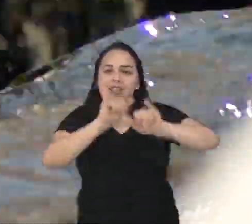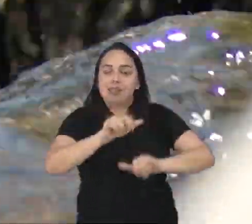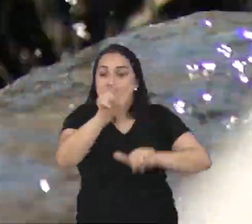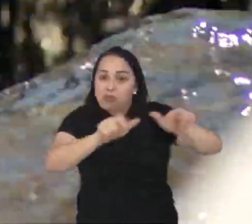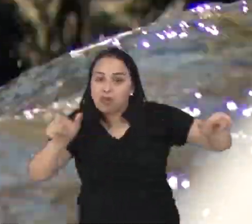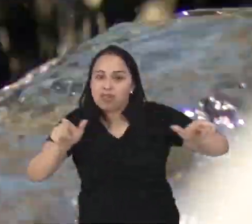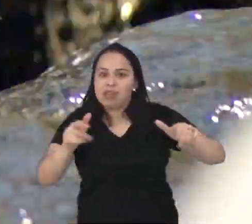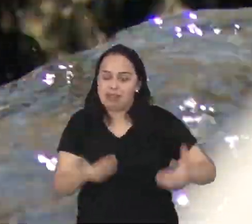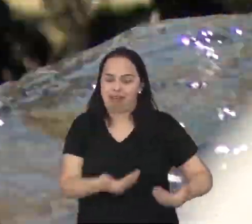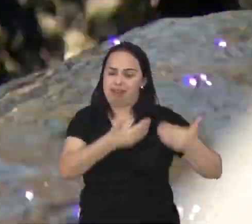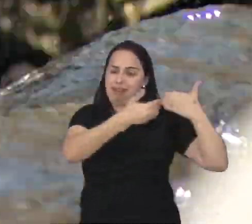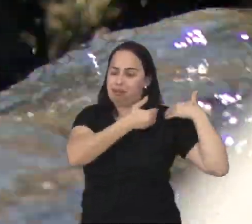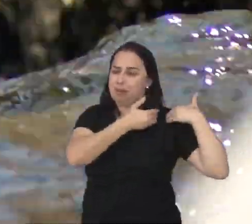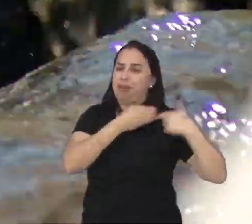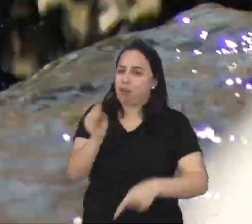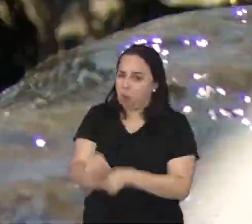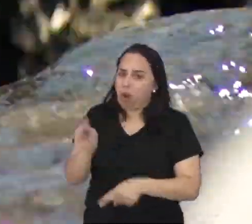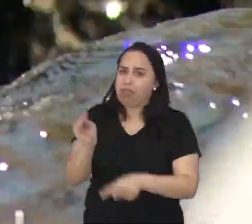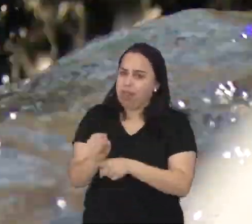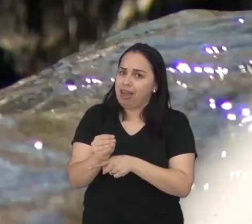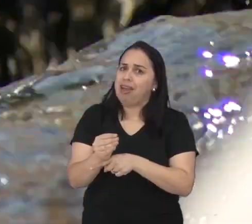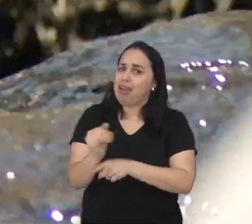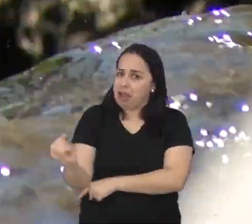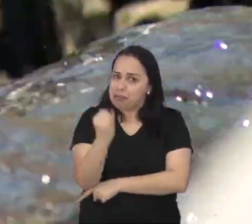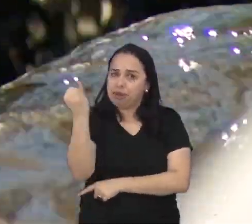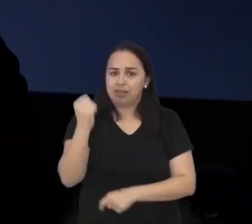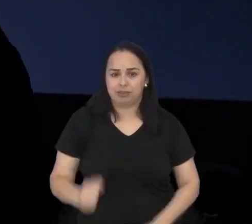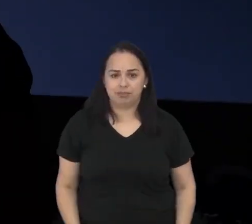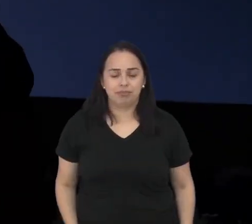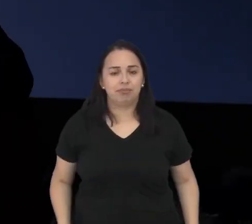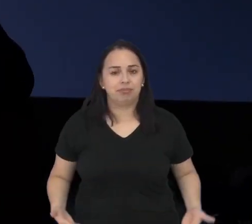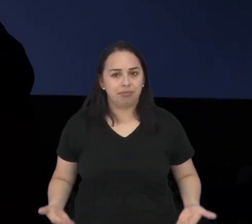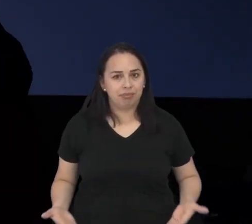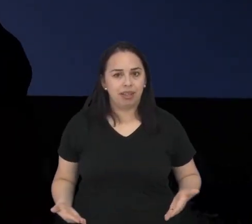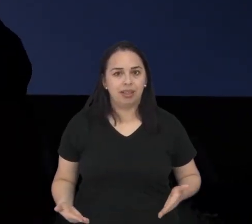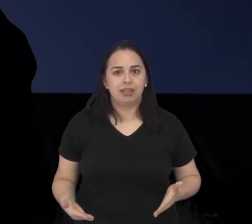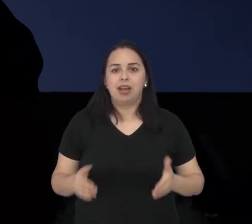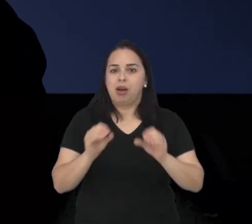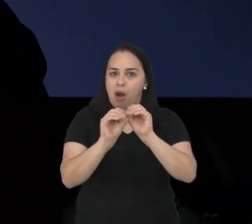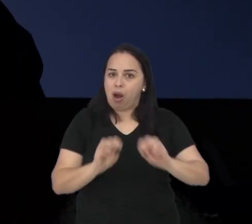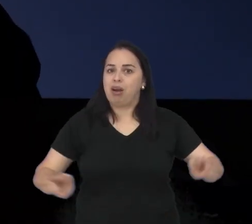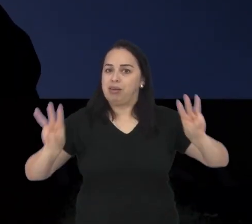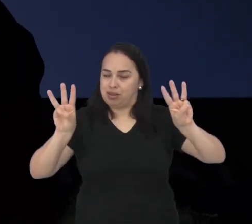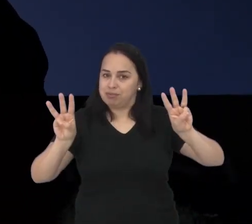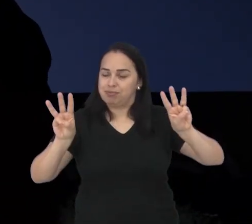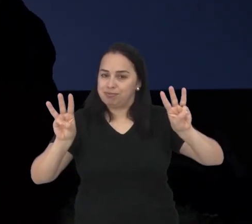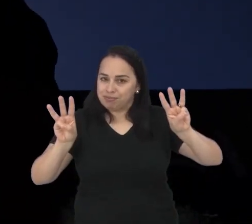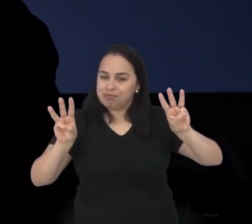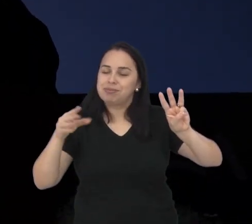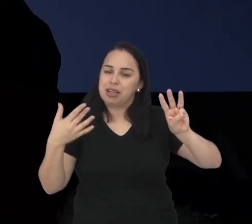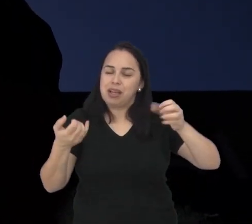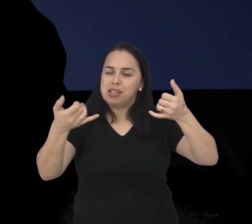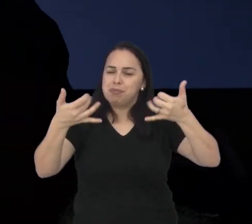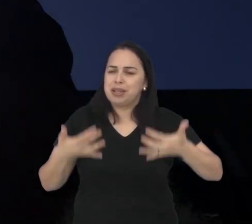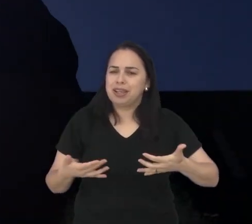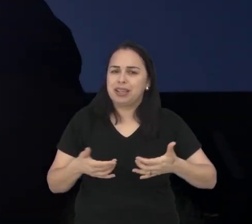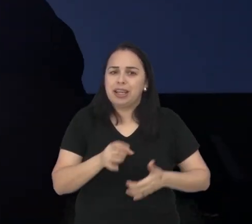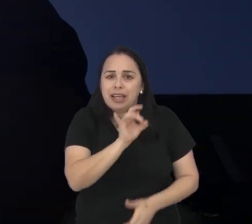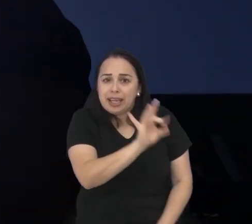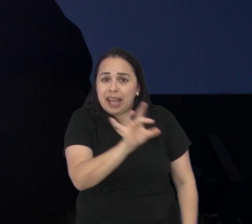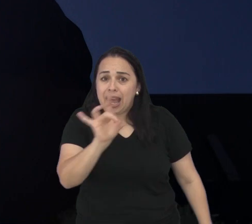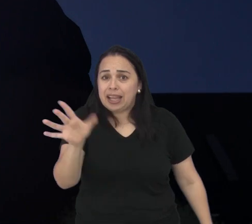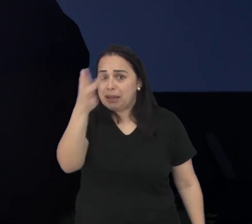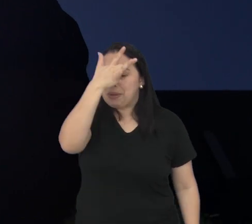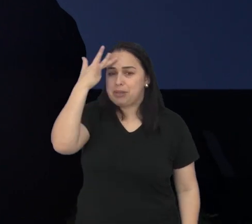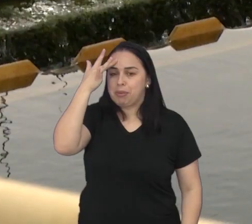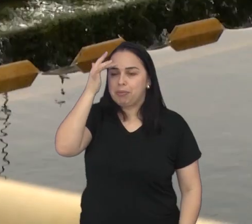é justamente zelar por esse recurso tão importante. De acordo com a Organização das Nações Unidas, cada pessoa